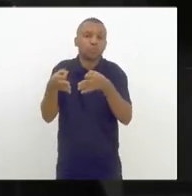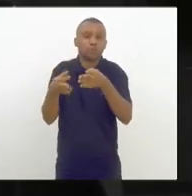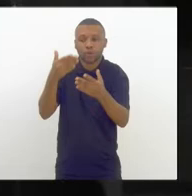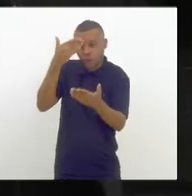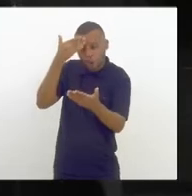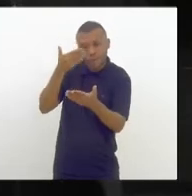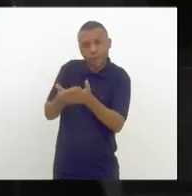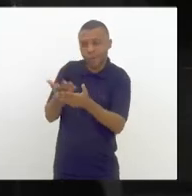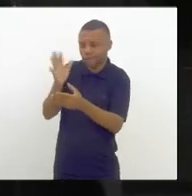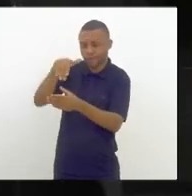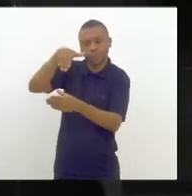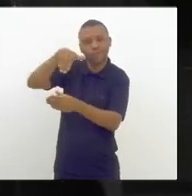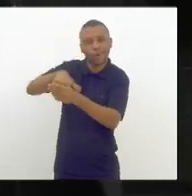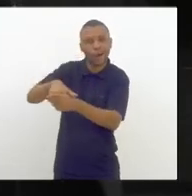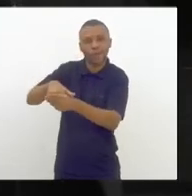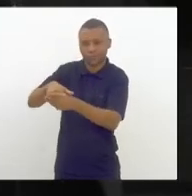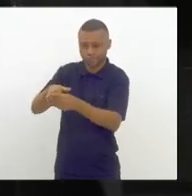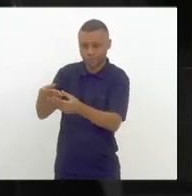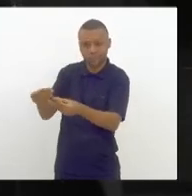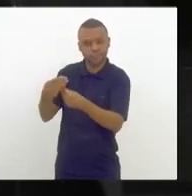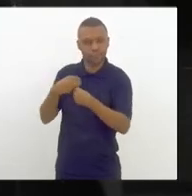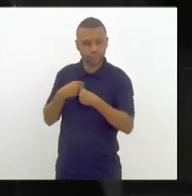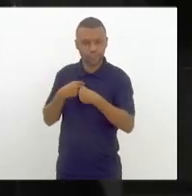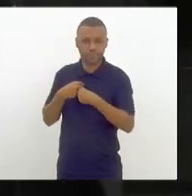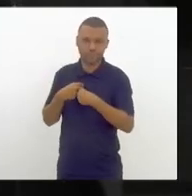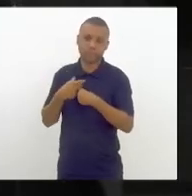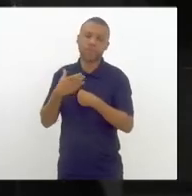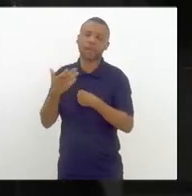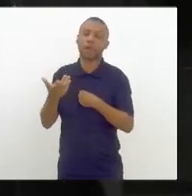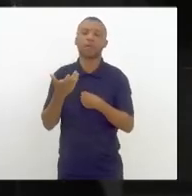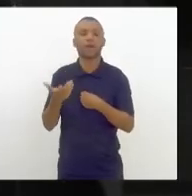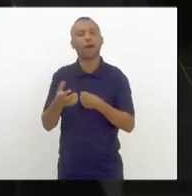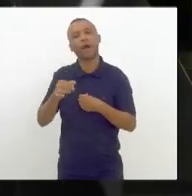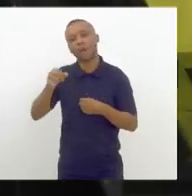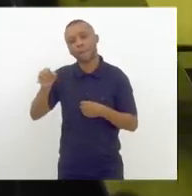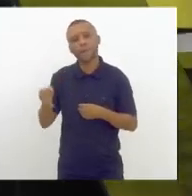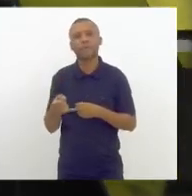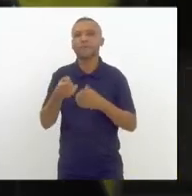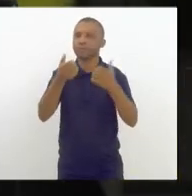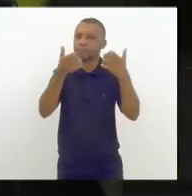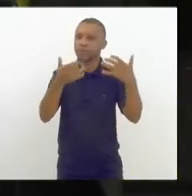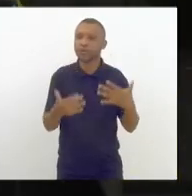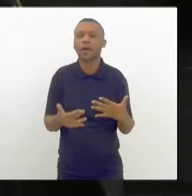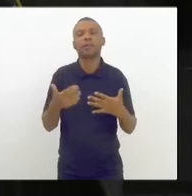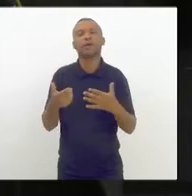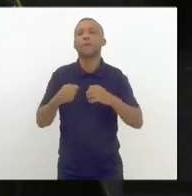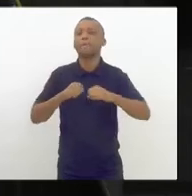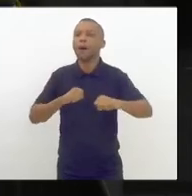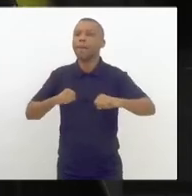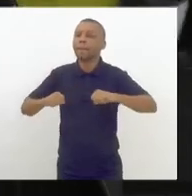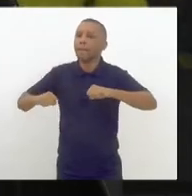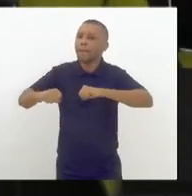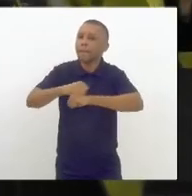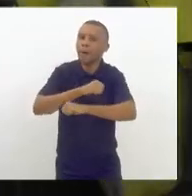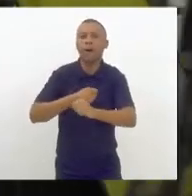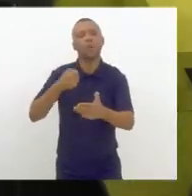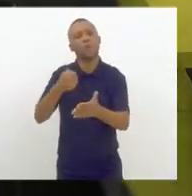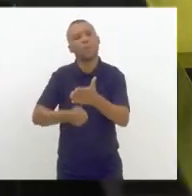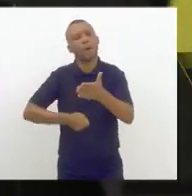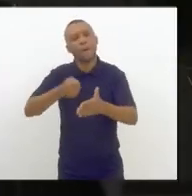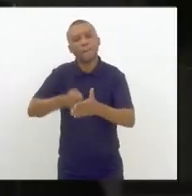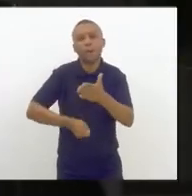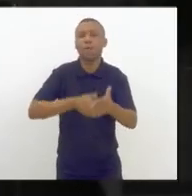seu voto o seu voto de confiança e enfim quero dizer que sigo lutando sigo nas trincheiras sigo nas